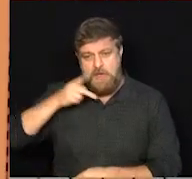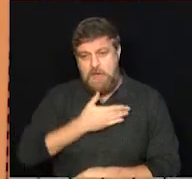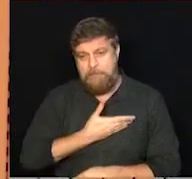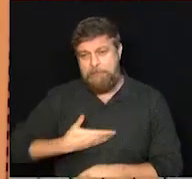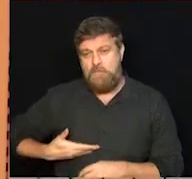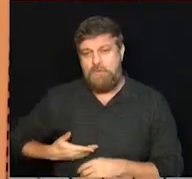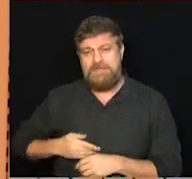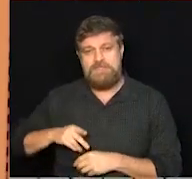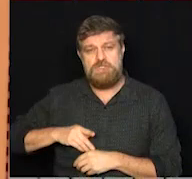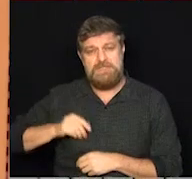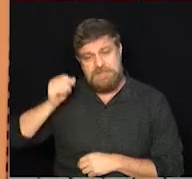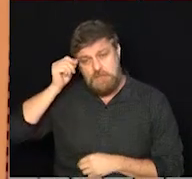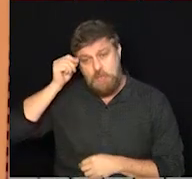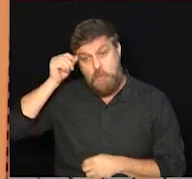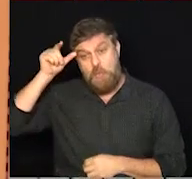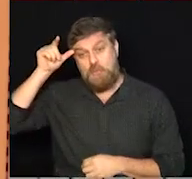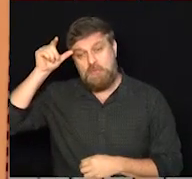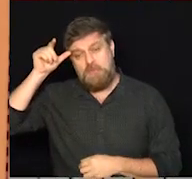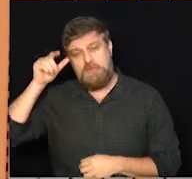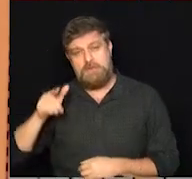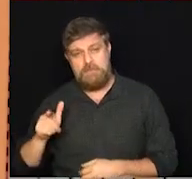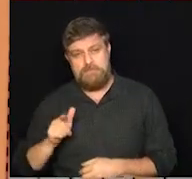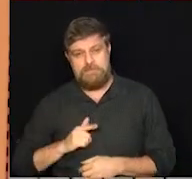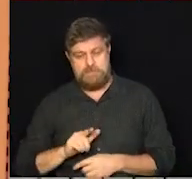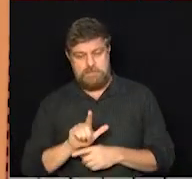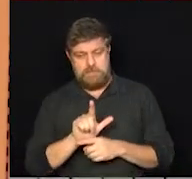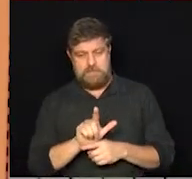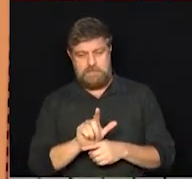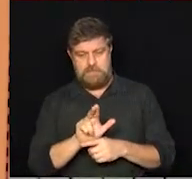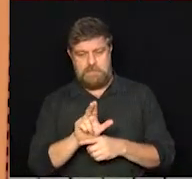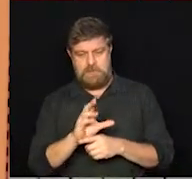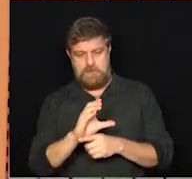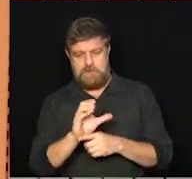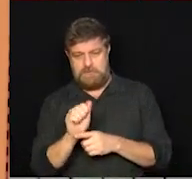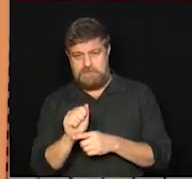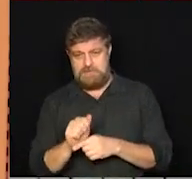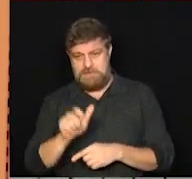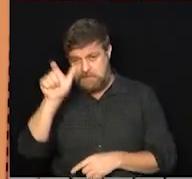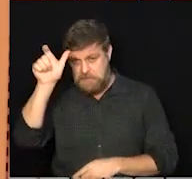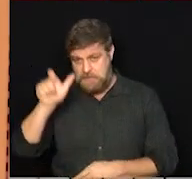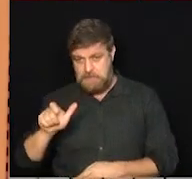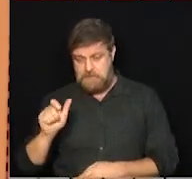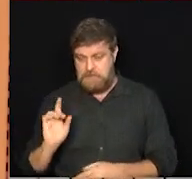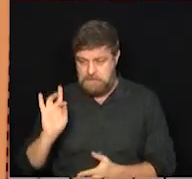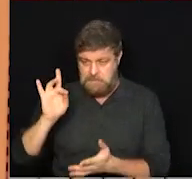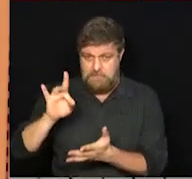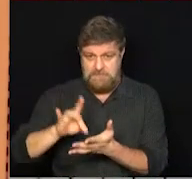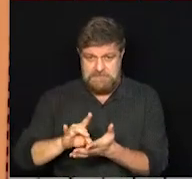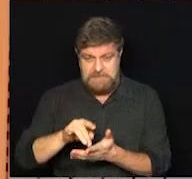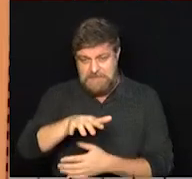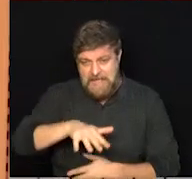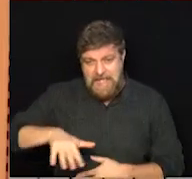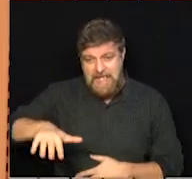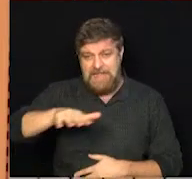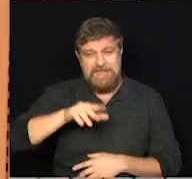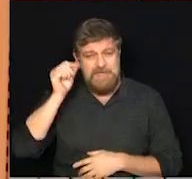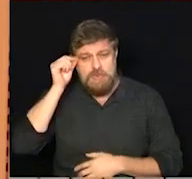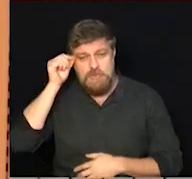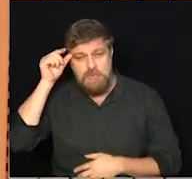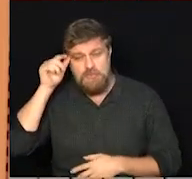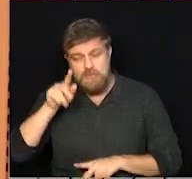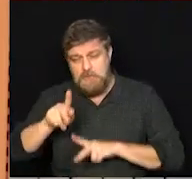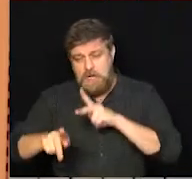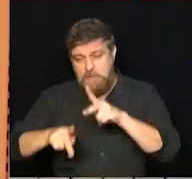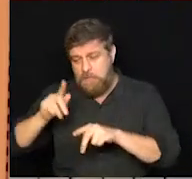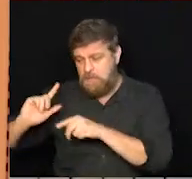de Campinas da Lúcia Castro que a titular da câmara setorial de culturas populares